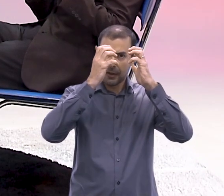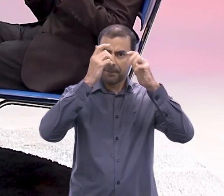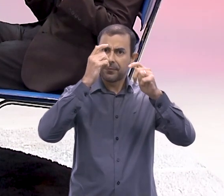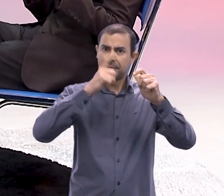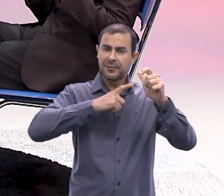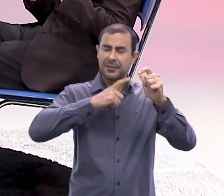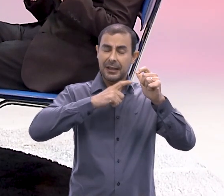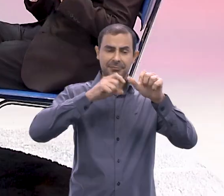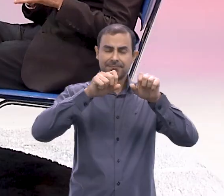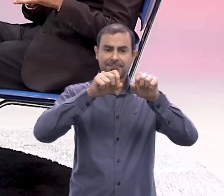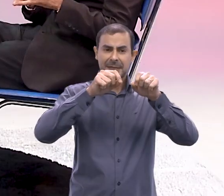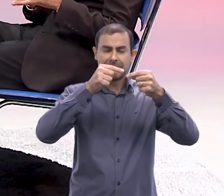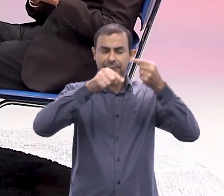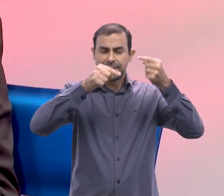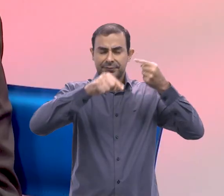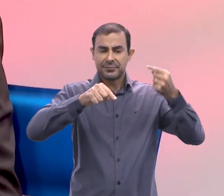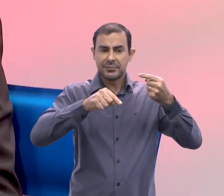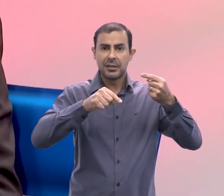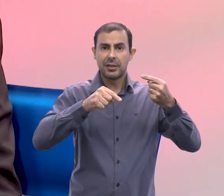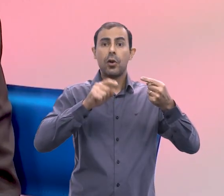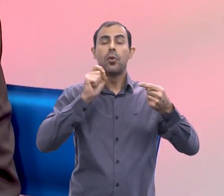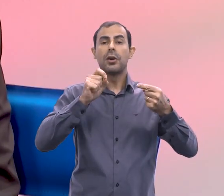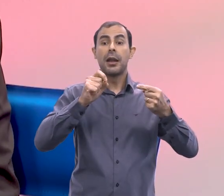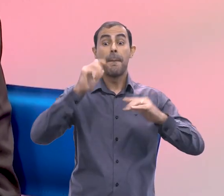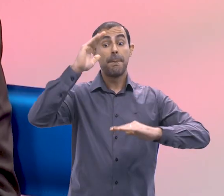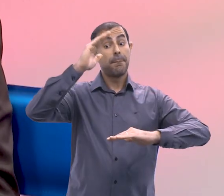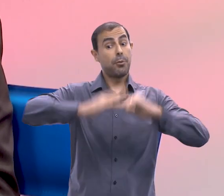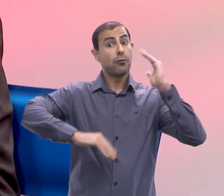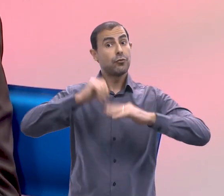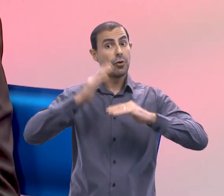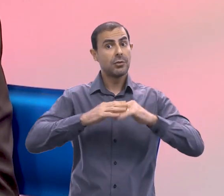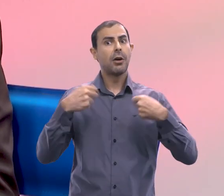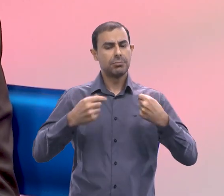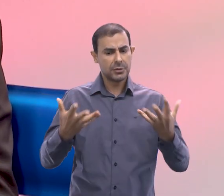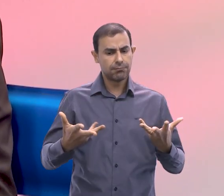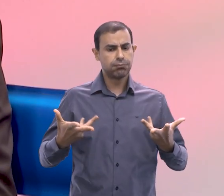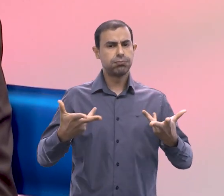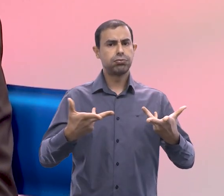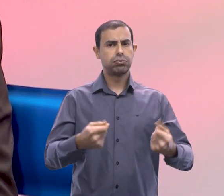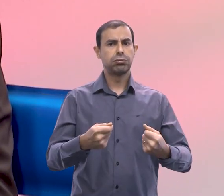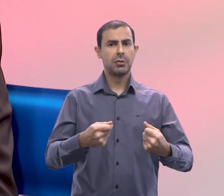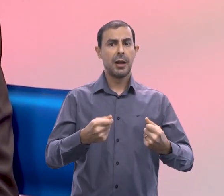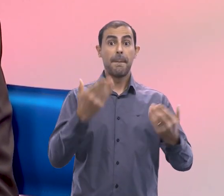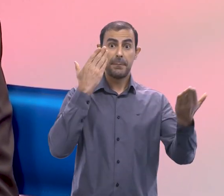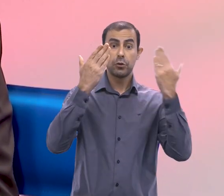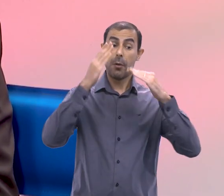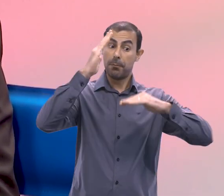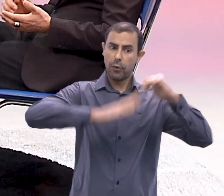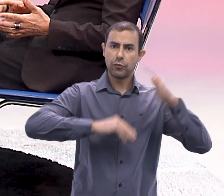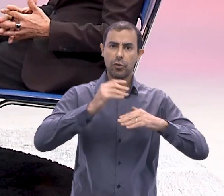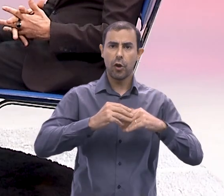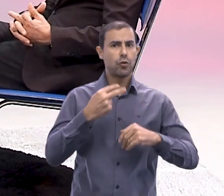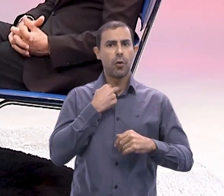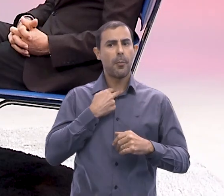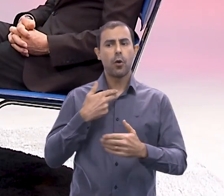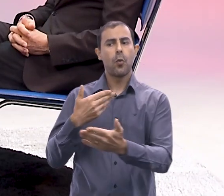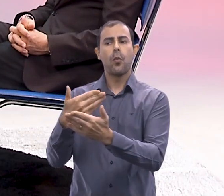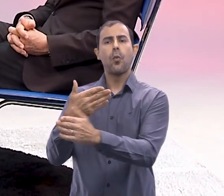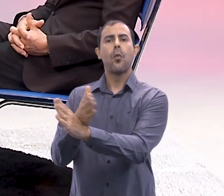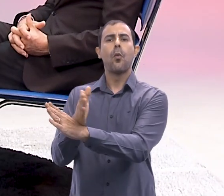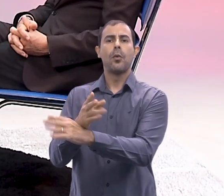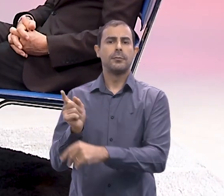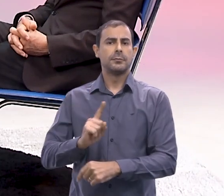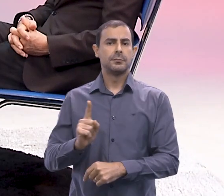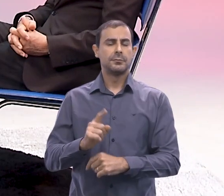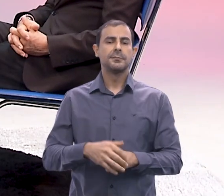neurociências, alterações neurobiológicas, só um profissional treinado, capacitado, que pode fazer as intervenções clínicas. Para você ver,